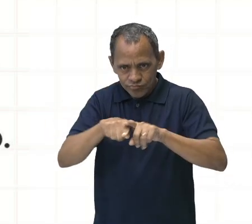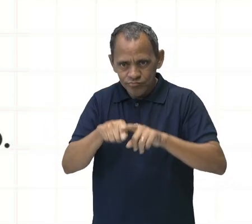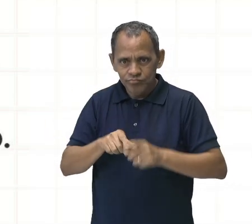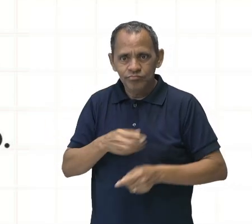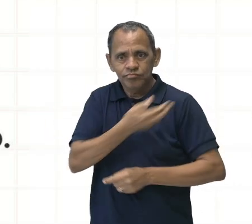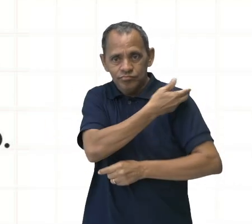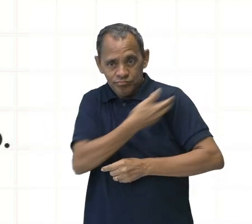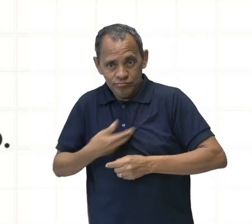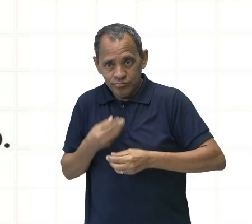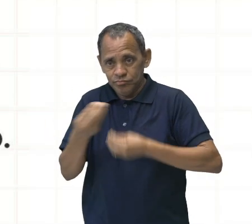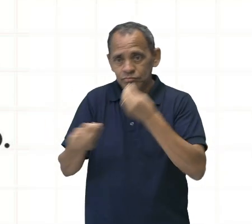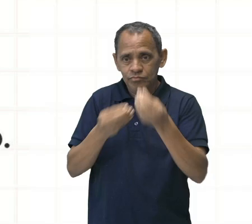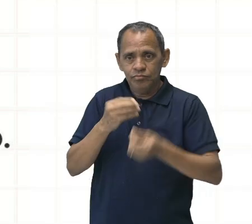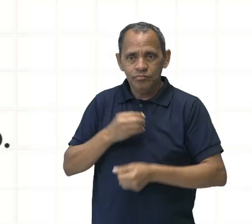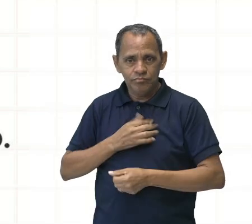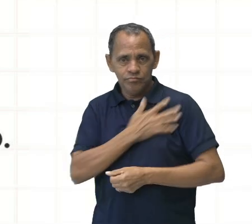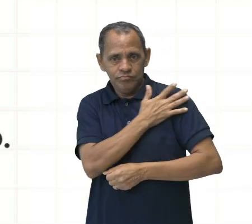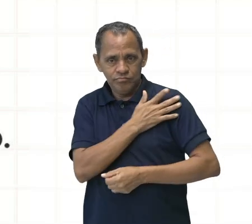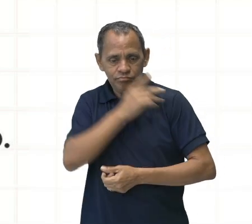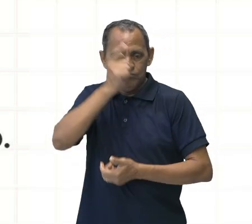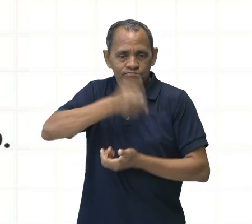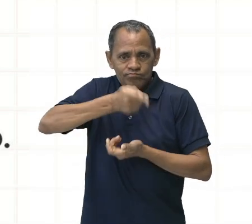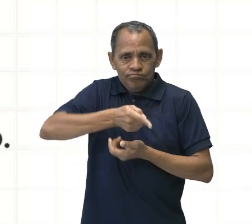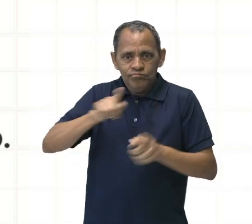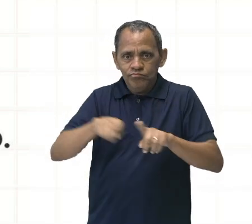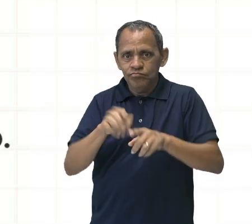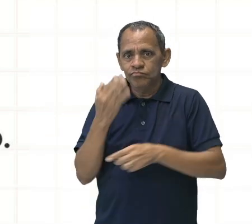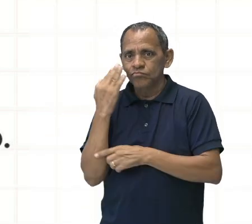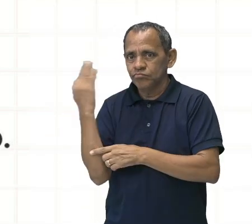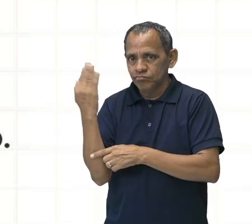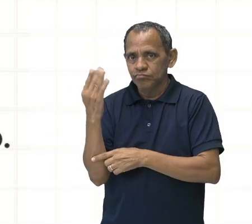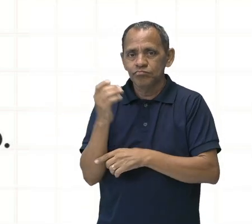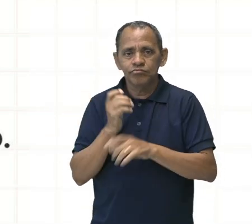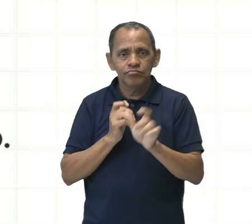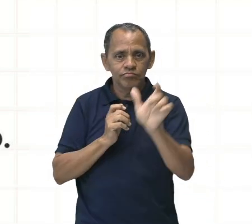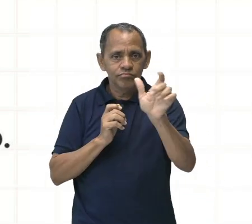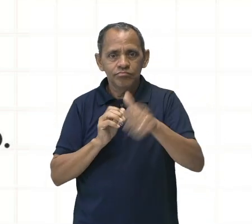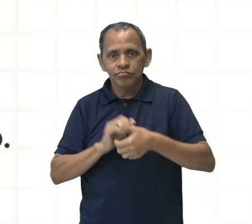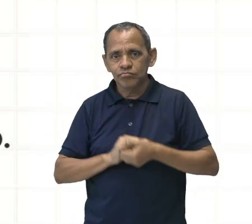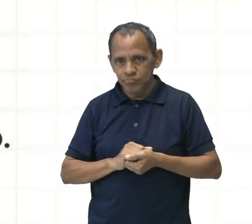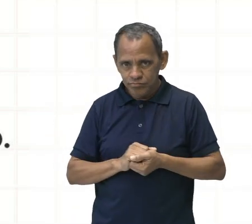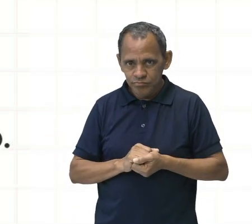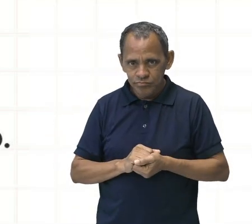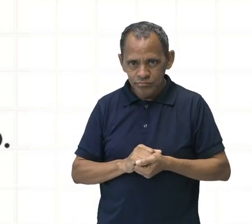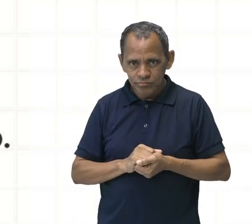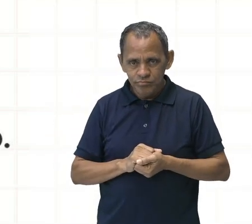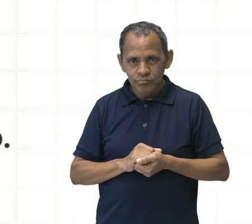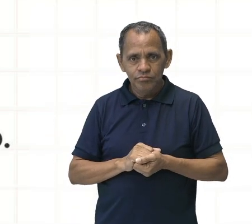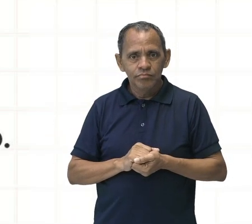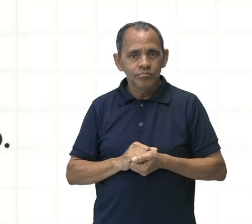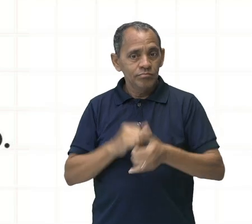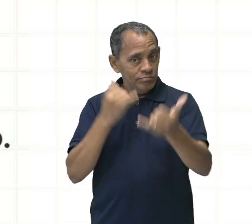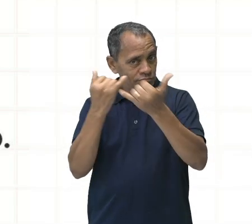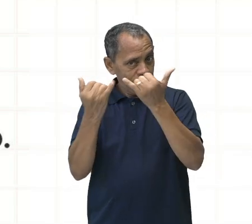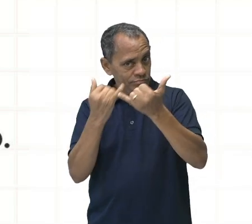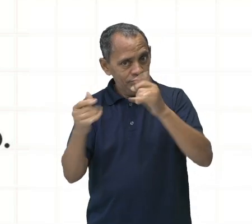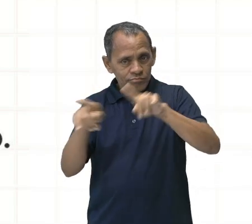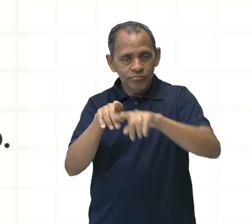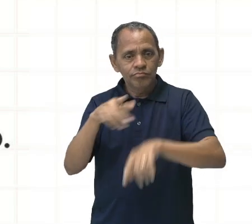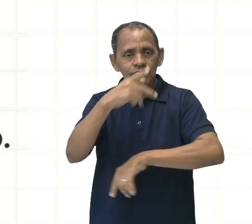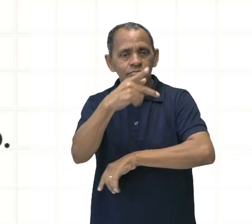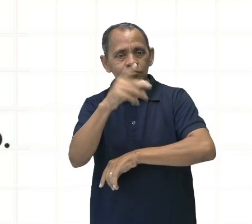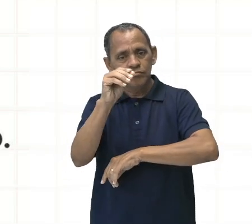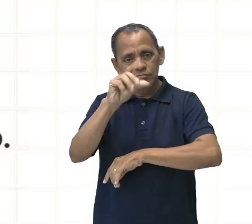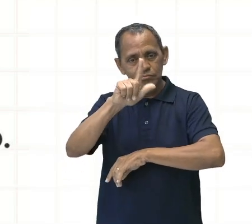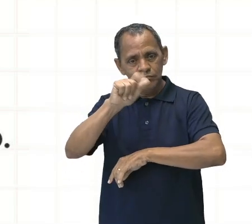ditador. Conhecida como polaca, justamente porque se assemelhava com a Constituição da Polônia, dava